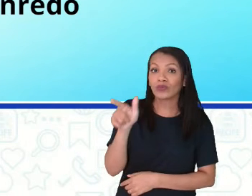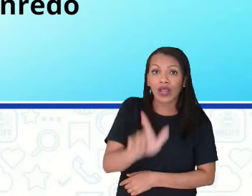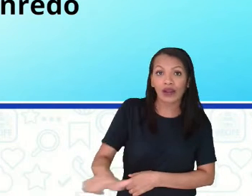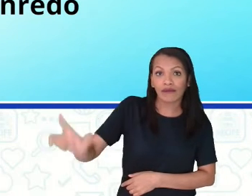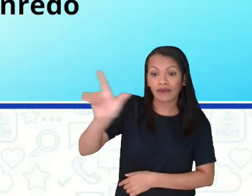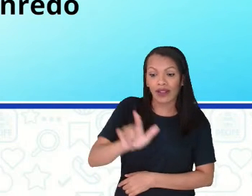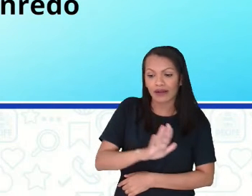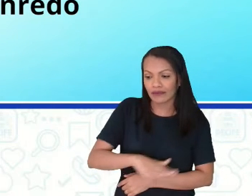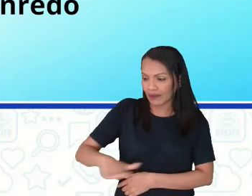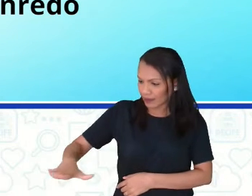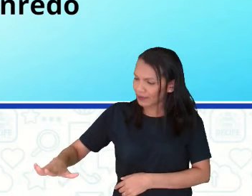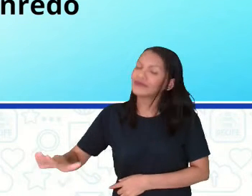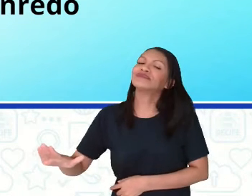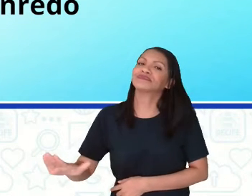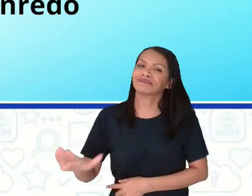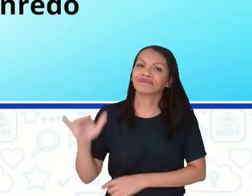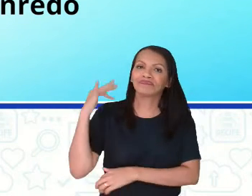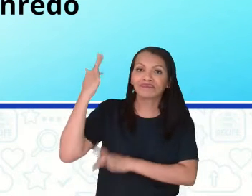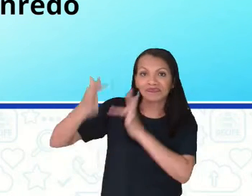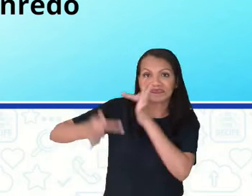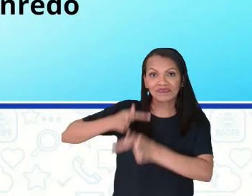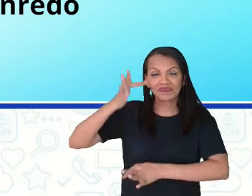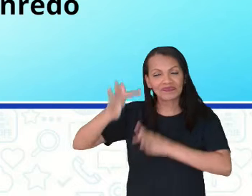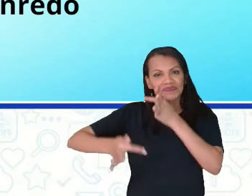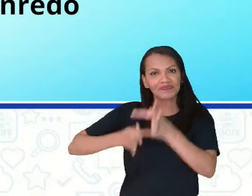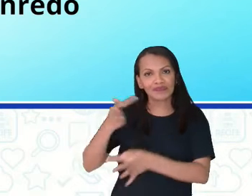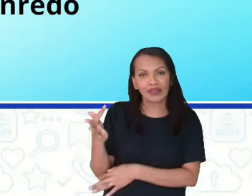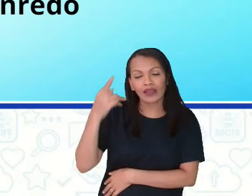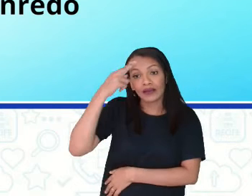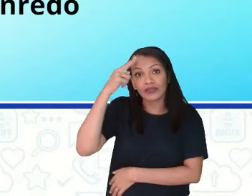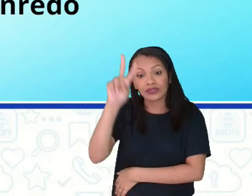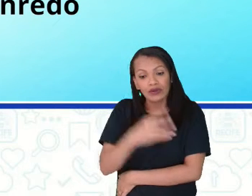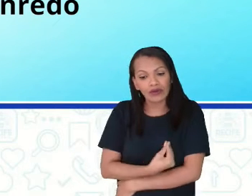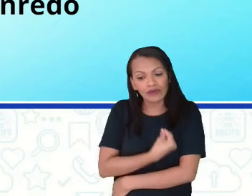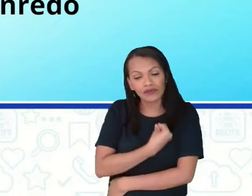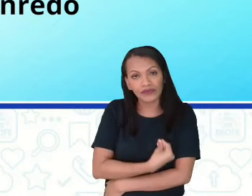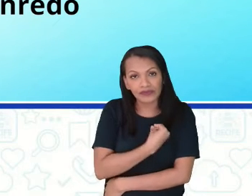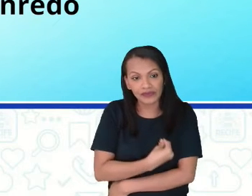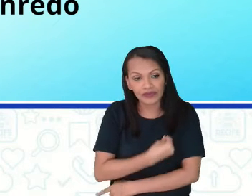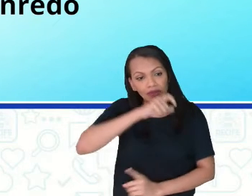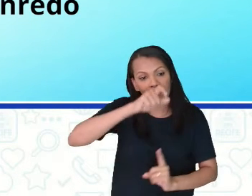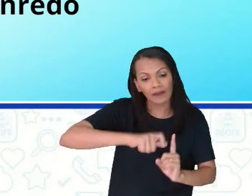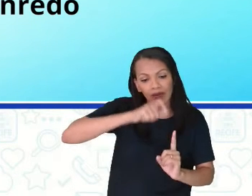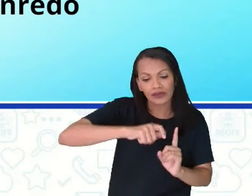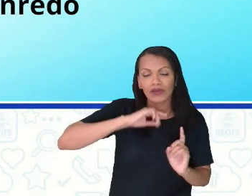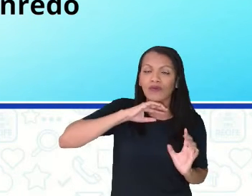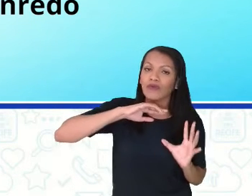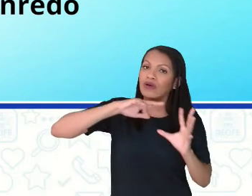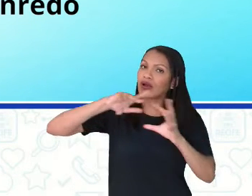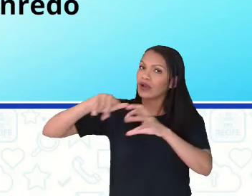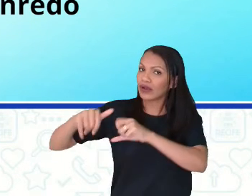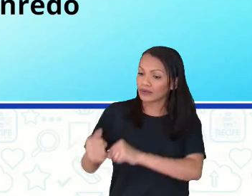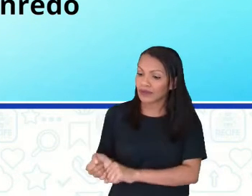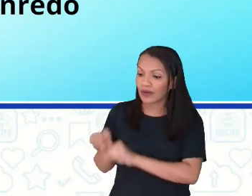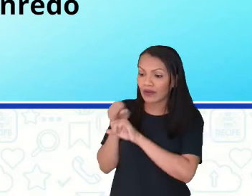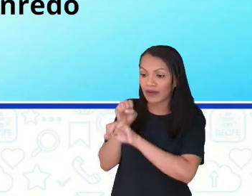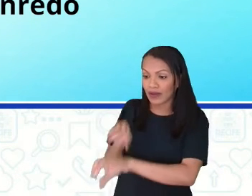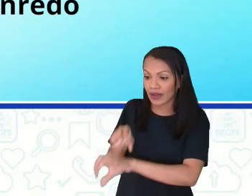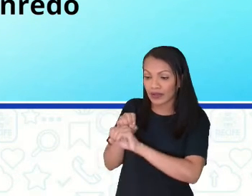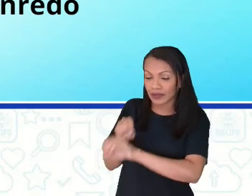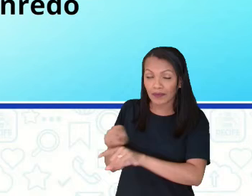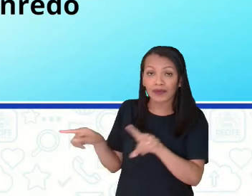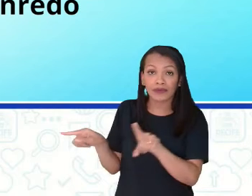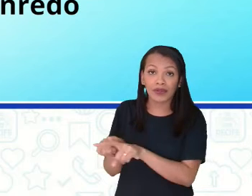busca passar, através de histórias vivenciadas pelos personagens animais, ensinamentos para os